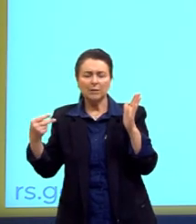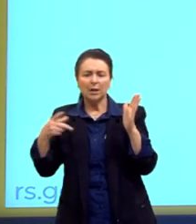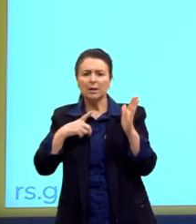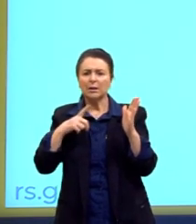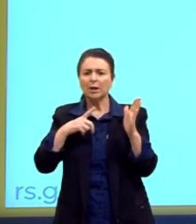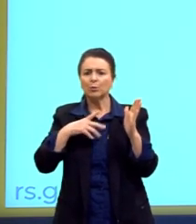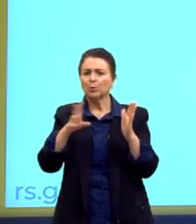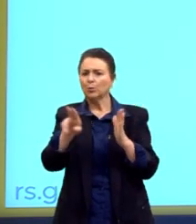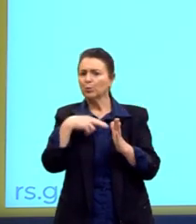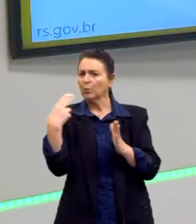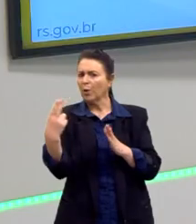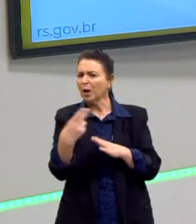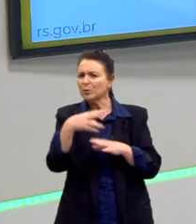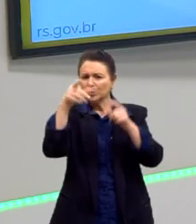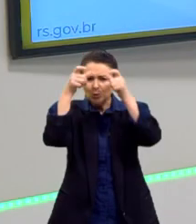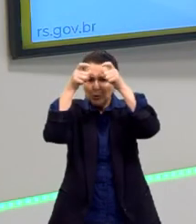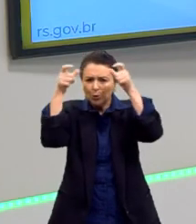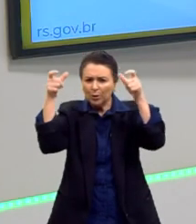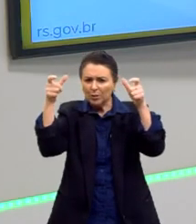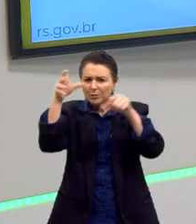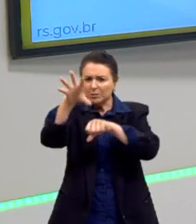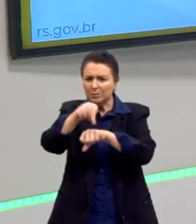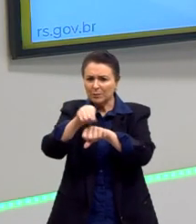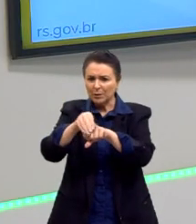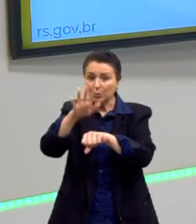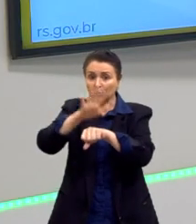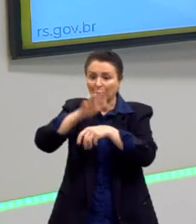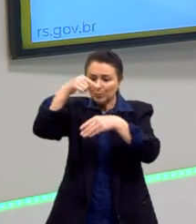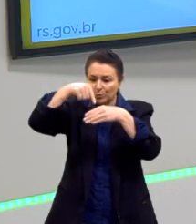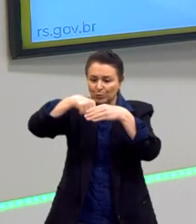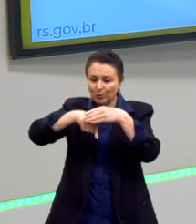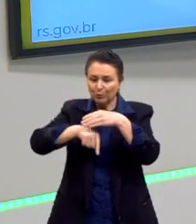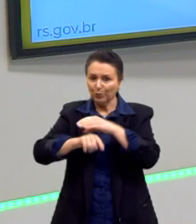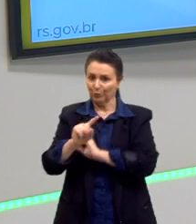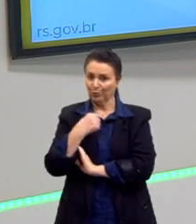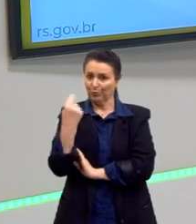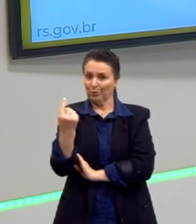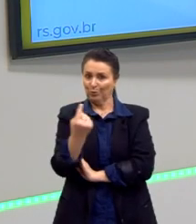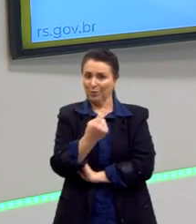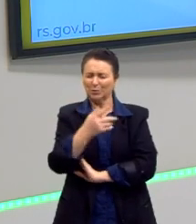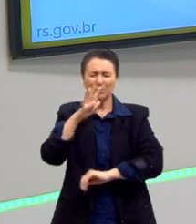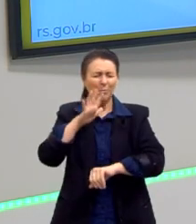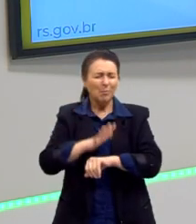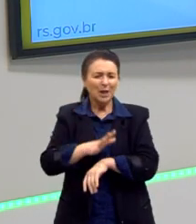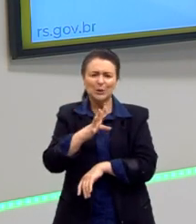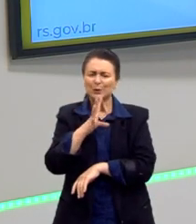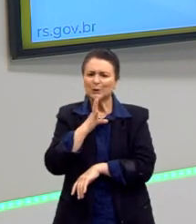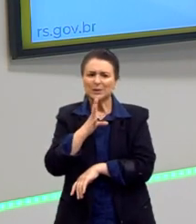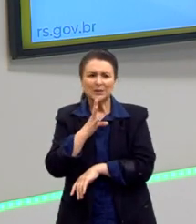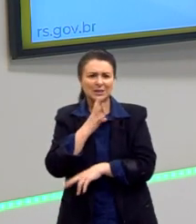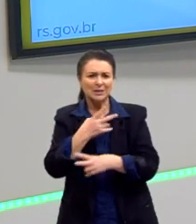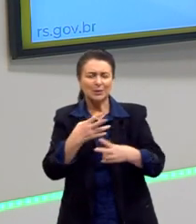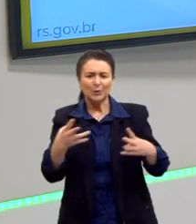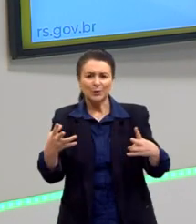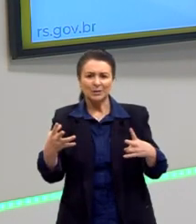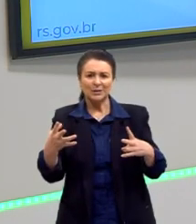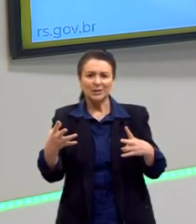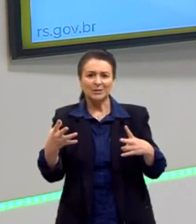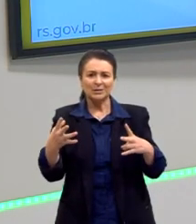quanto mais nós aprofundarmos quanto mais conhecimento tivermos das obras de arte